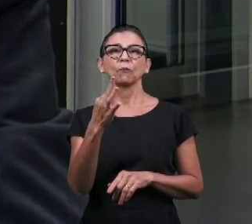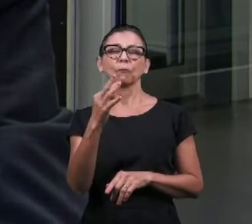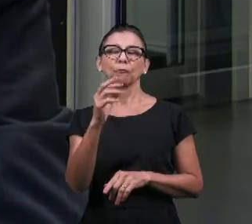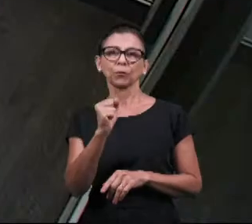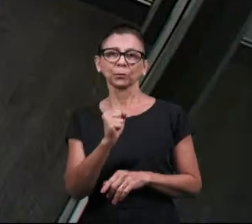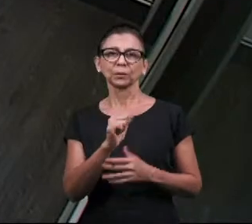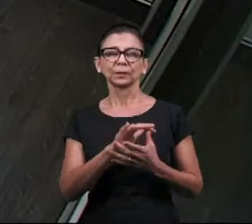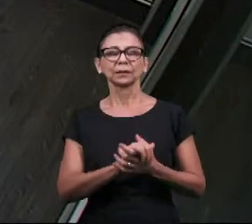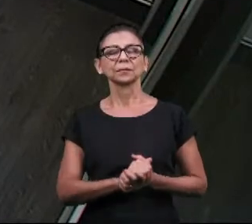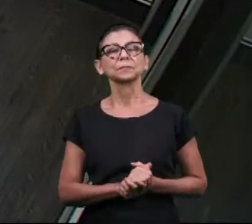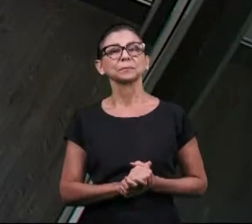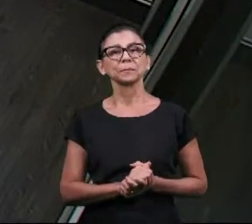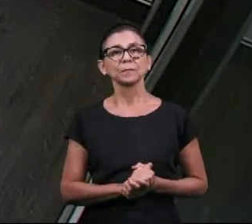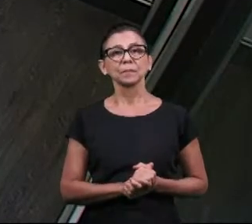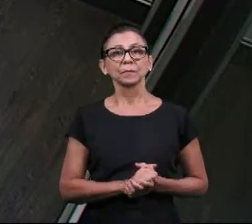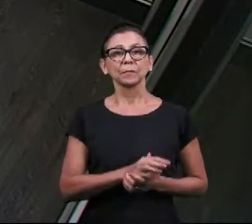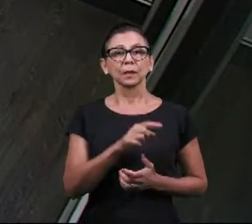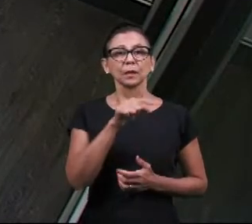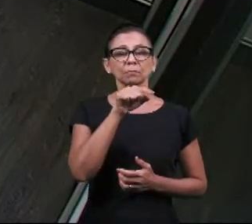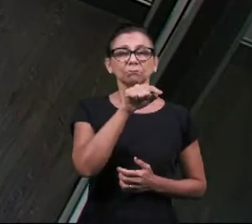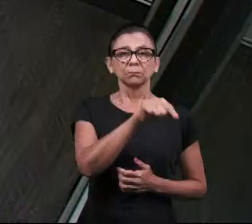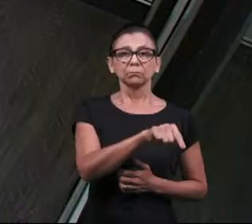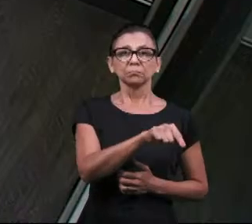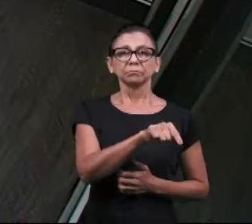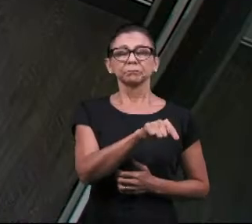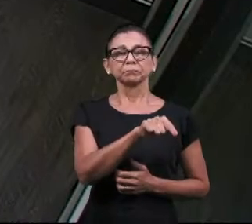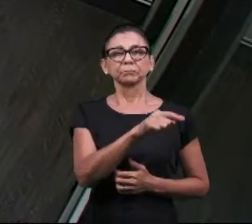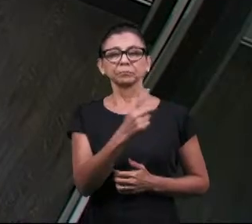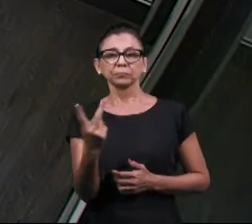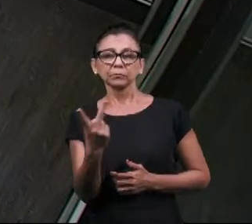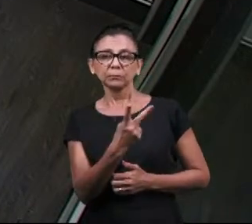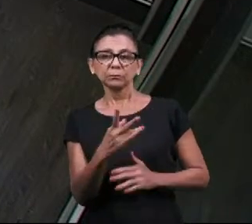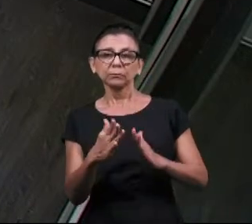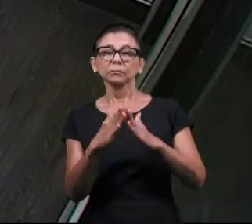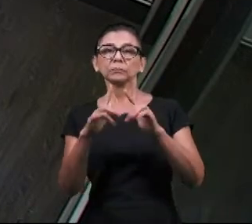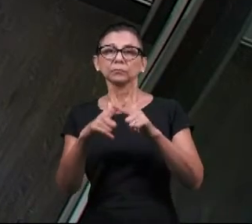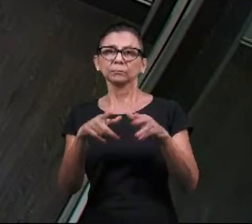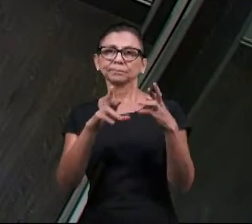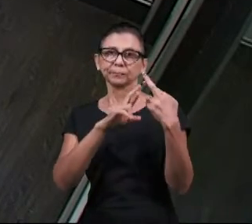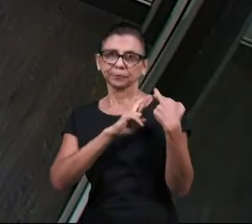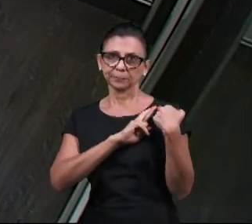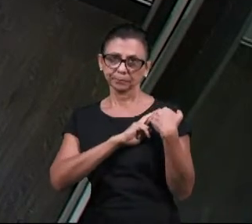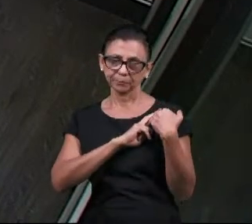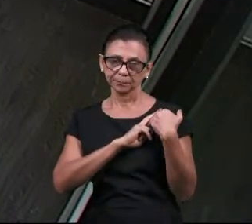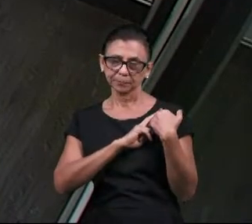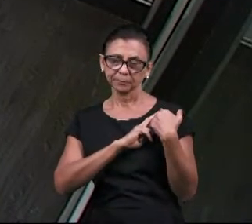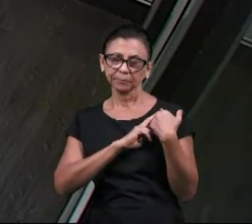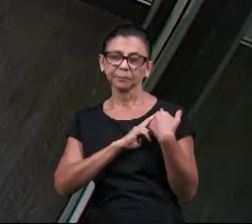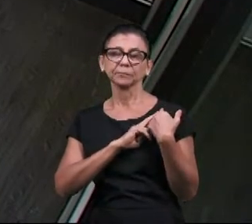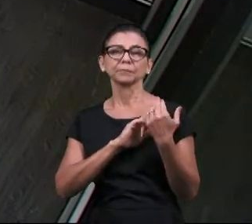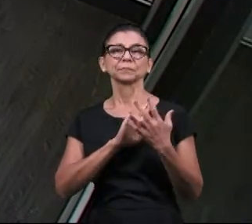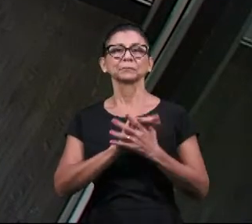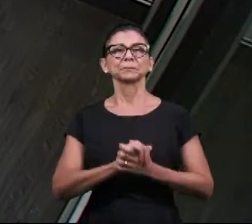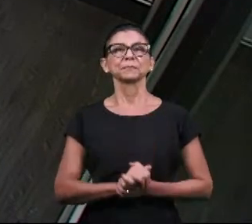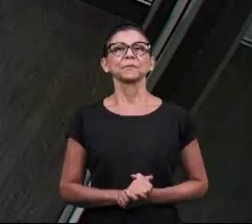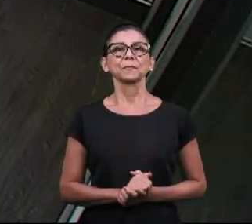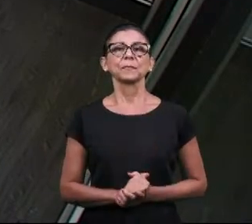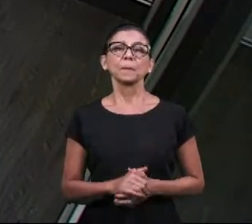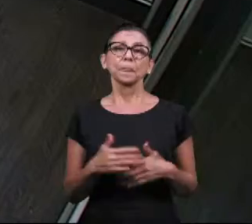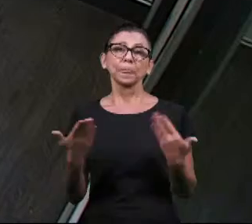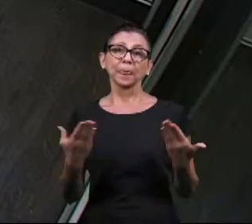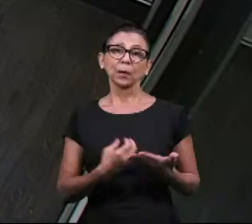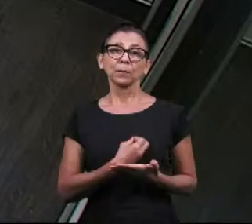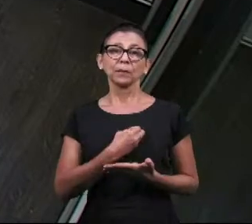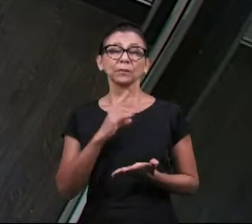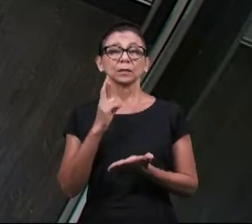Glória a Jesus. Então a síntese da minha conversão é essa. É fruto do amor do Senhor. E quando veio